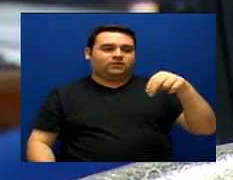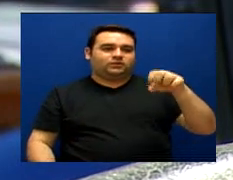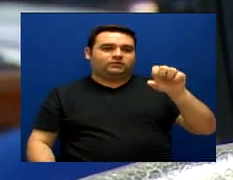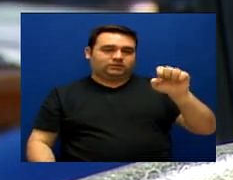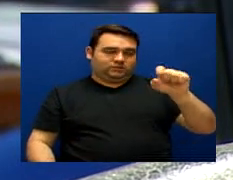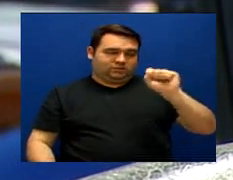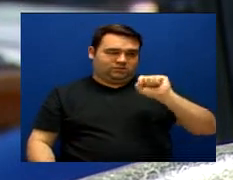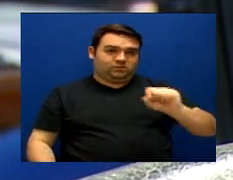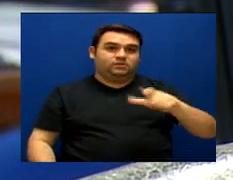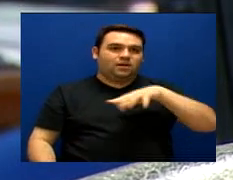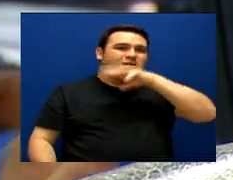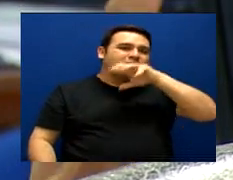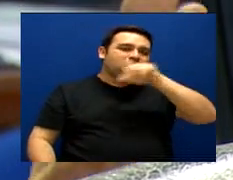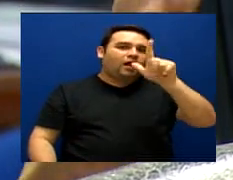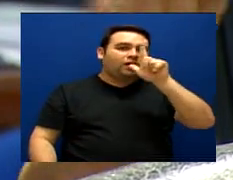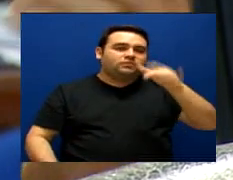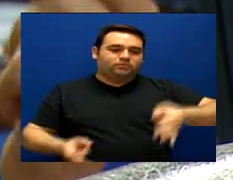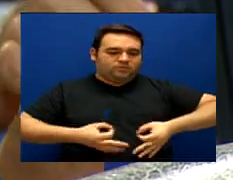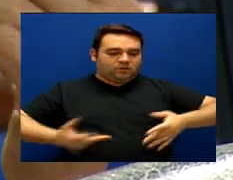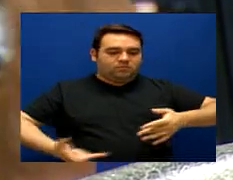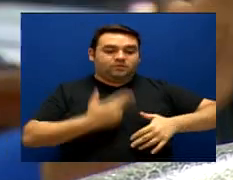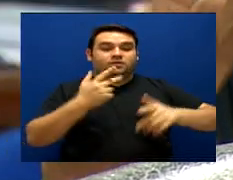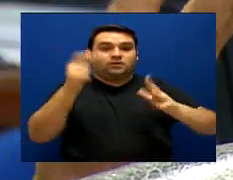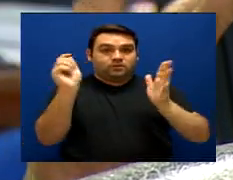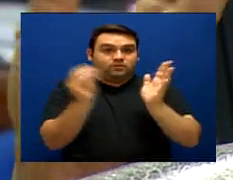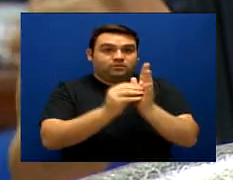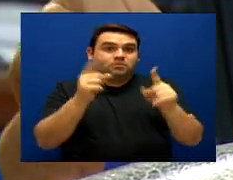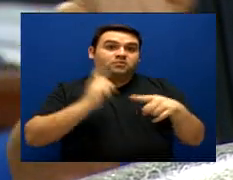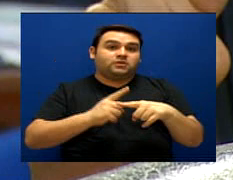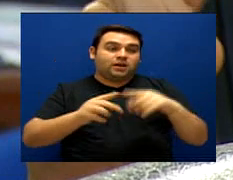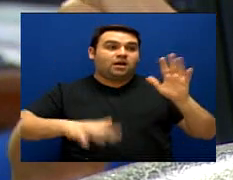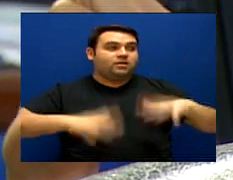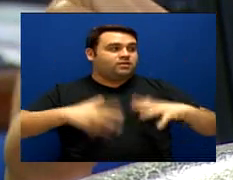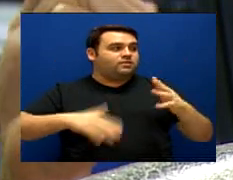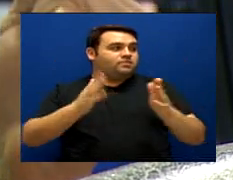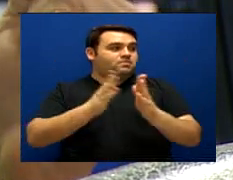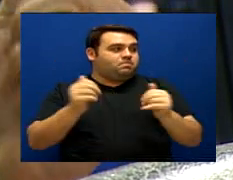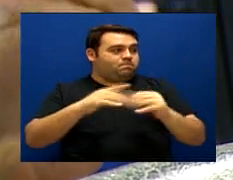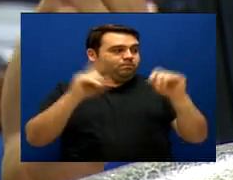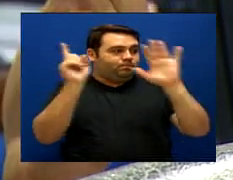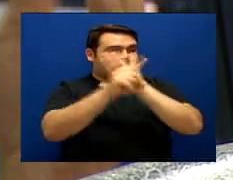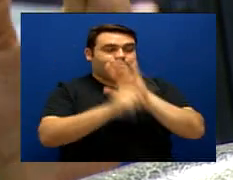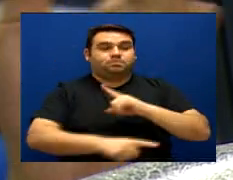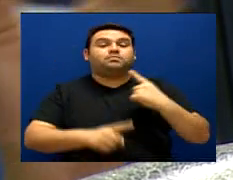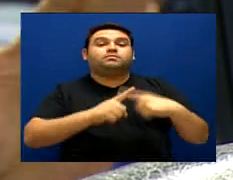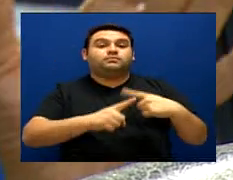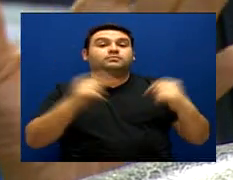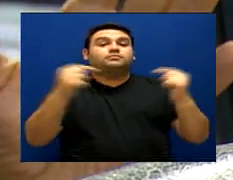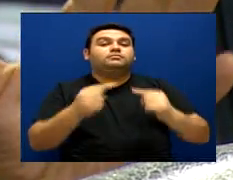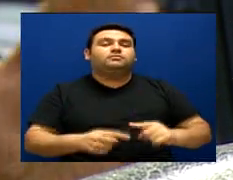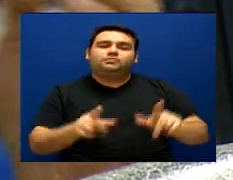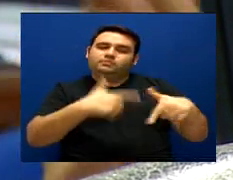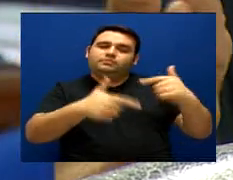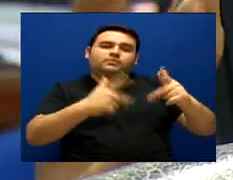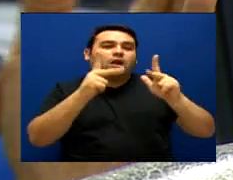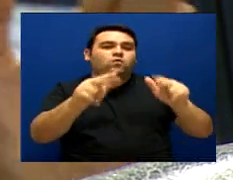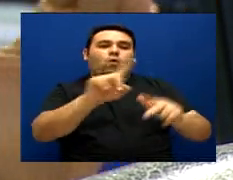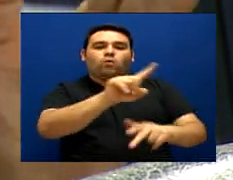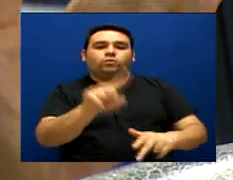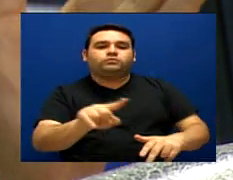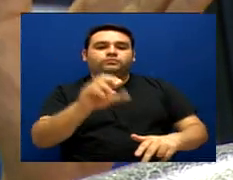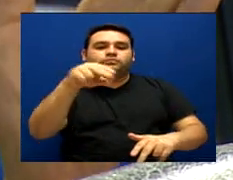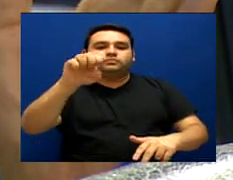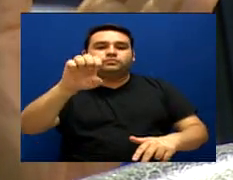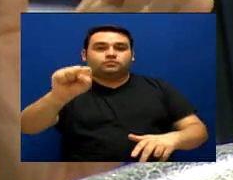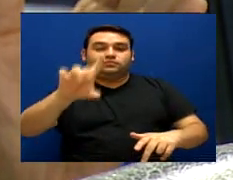são castrados lá. Então, eu gostaria que você anotasse, assim, para vocês de repente estarem cobrando, que é o quê? Fazer o mesmo serviço que as zoonoses faz